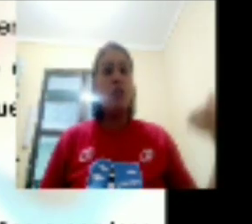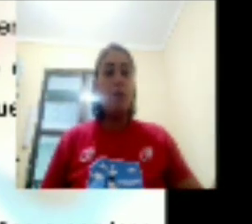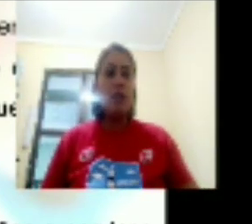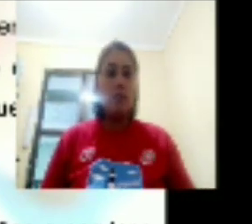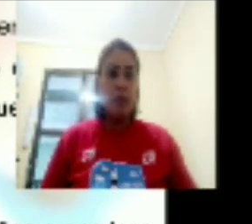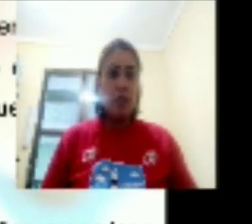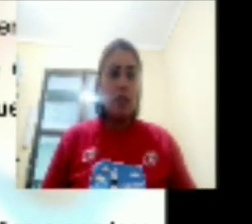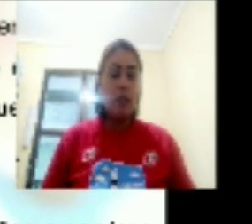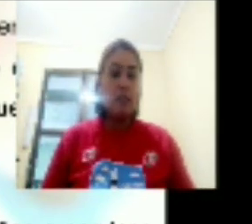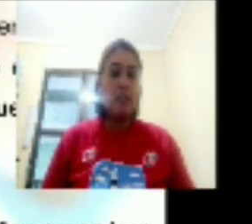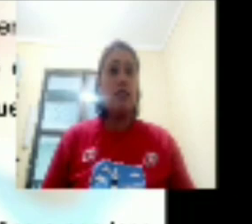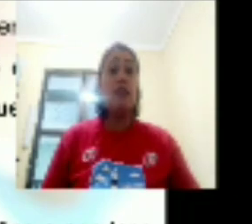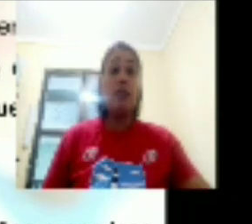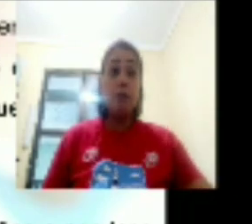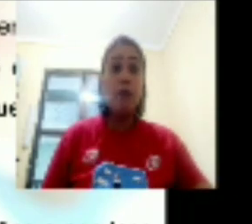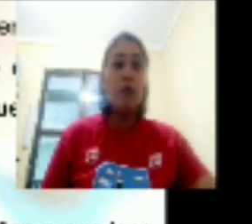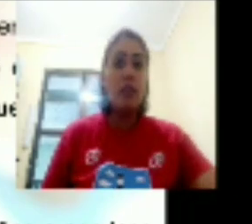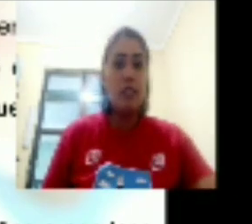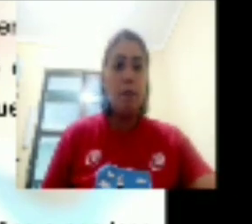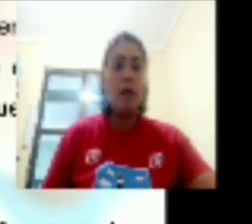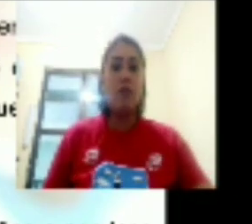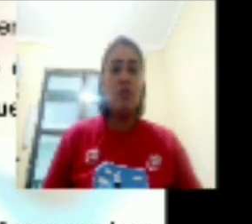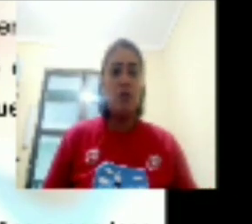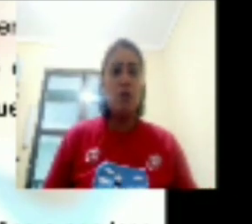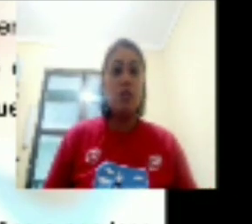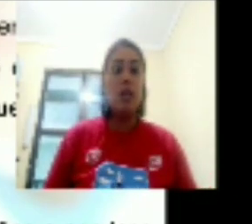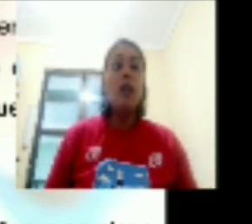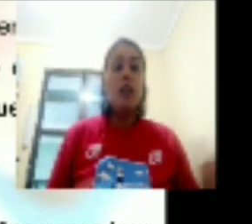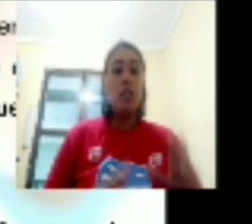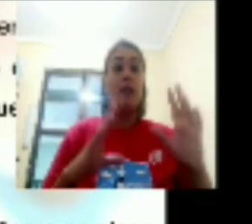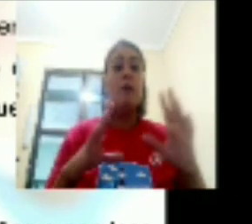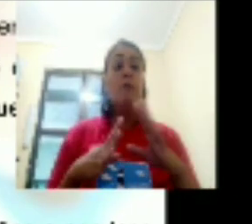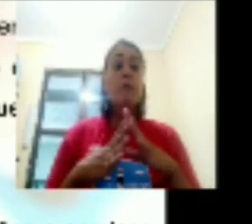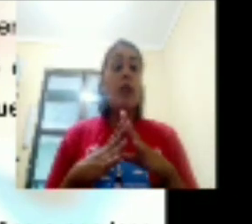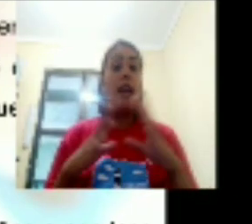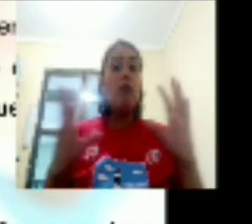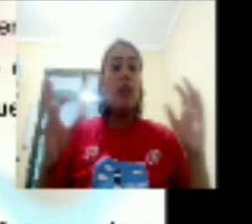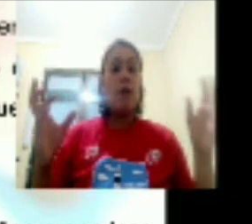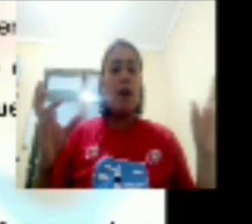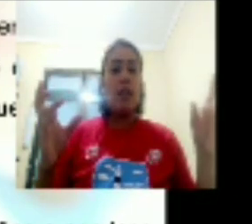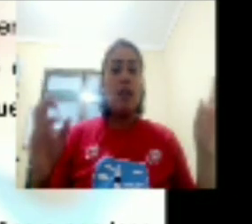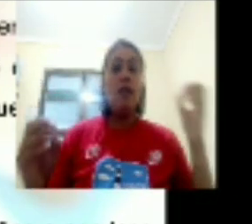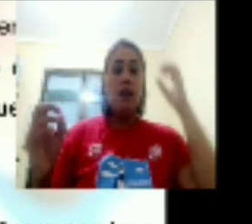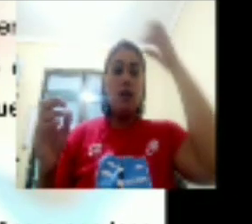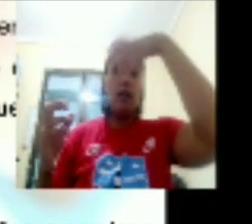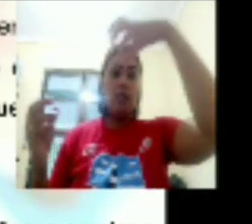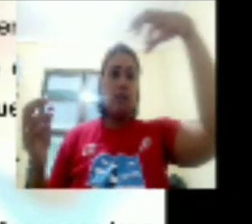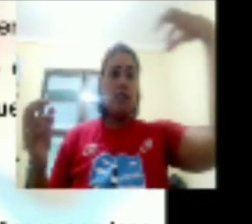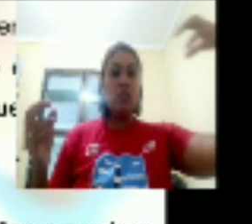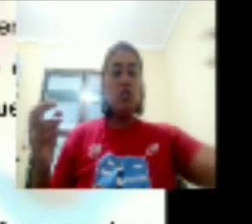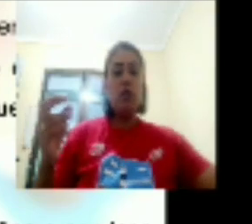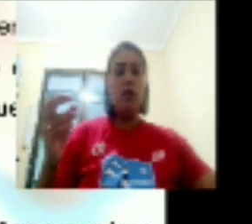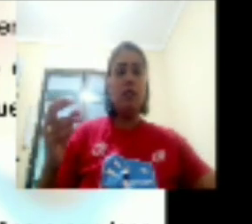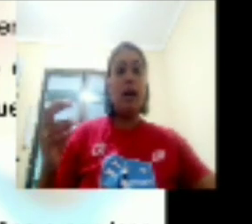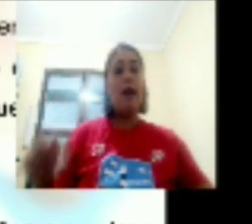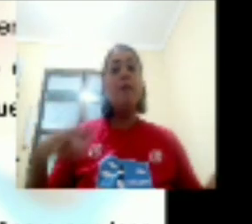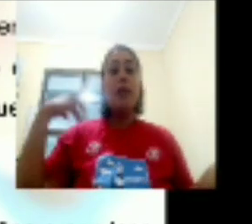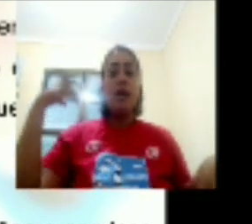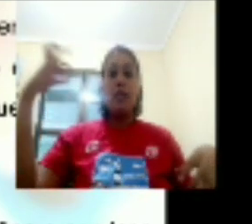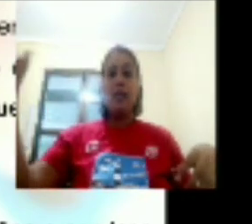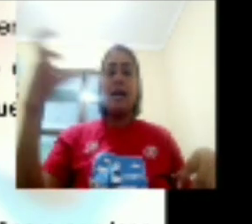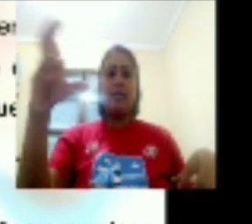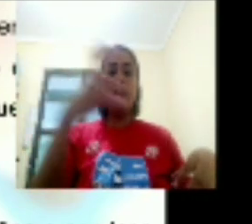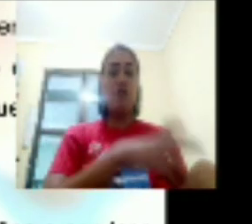que responde pela Secretaria Municipal de Saúde. Então, eu tenho aí líderes,